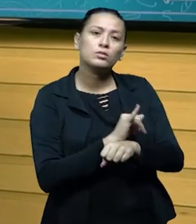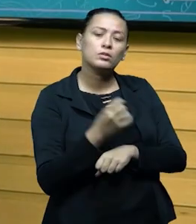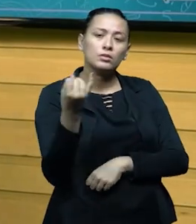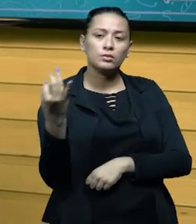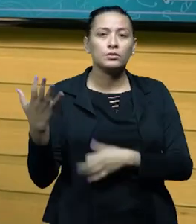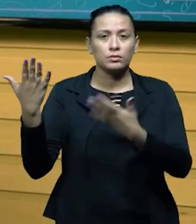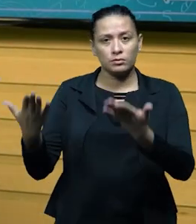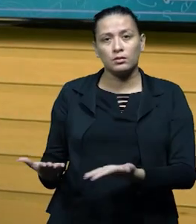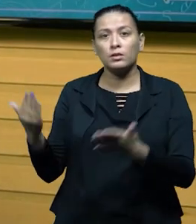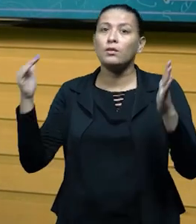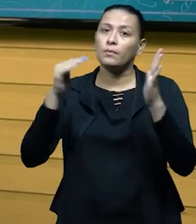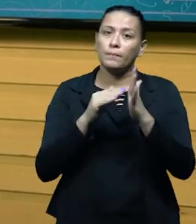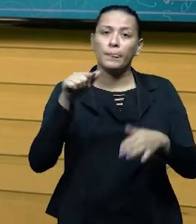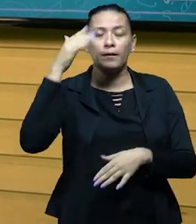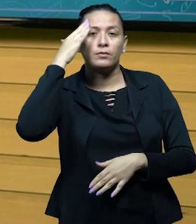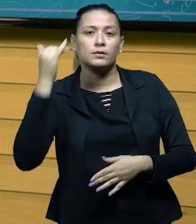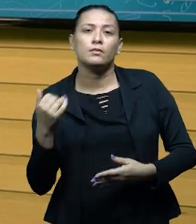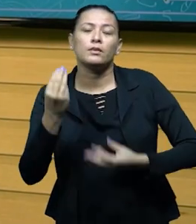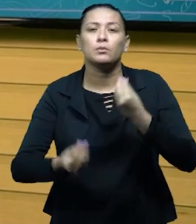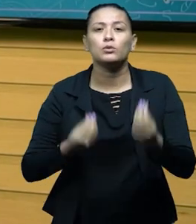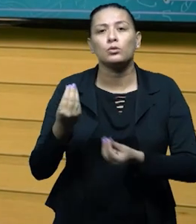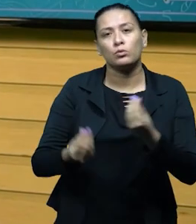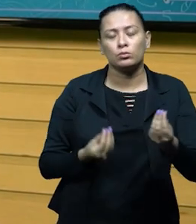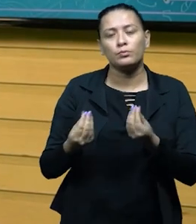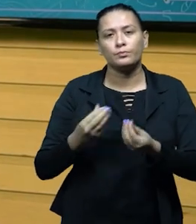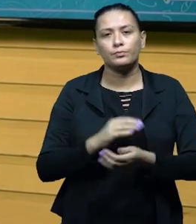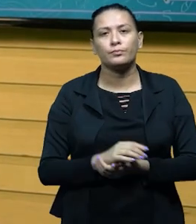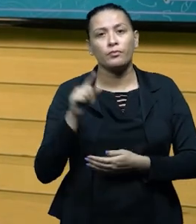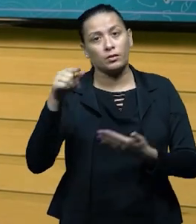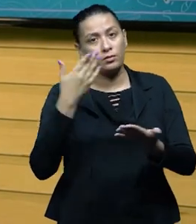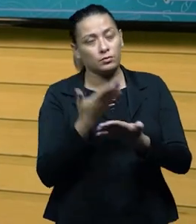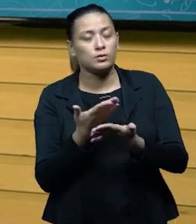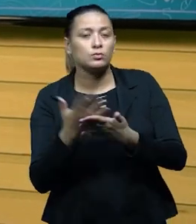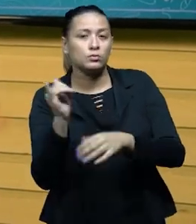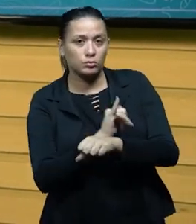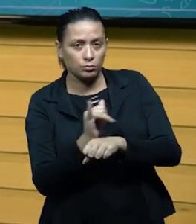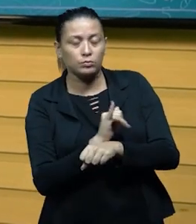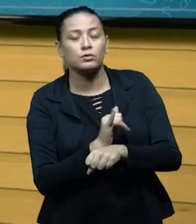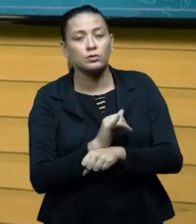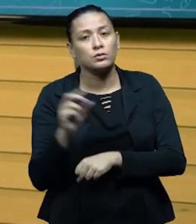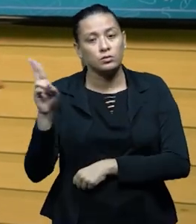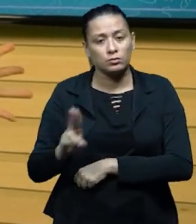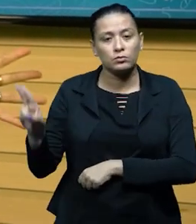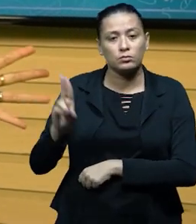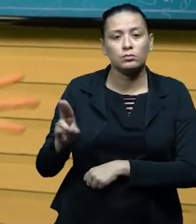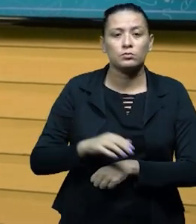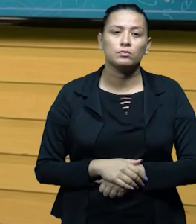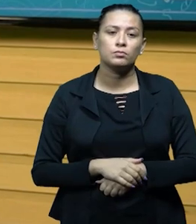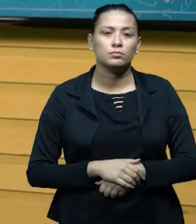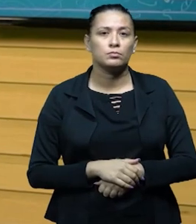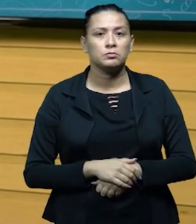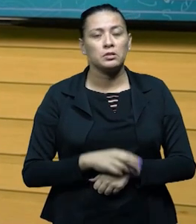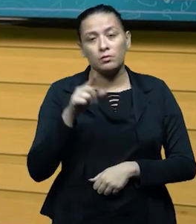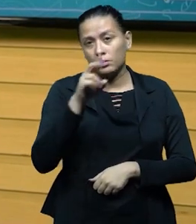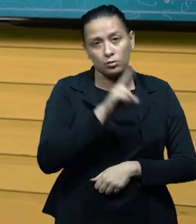isso é importante porque ao final você vai ter uma noção de das estratégias que você utilizou das que você não utilizou que você vai poder